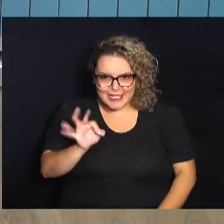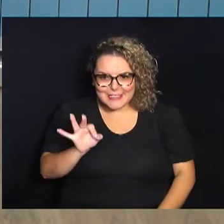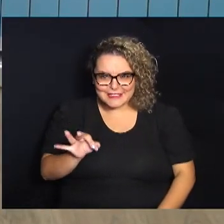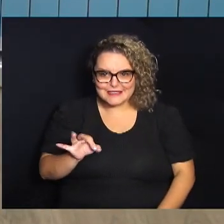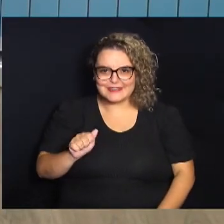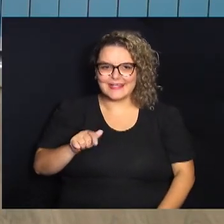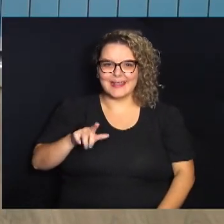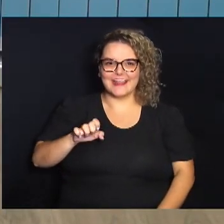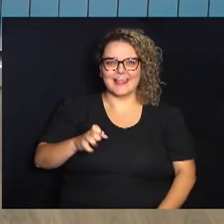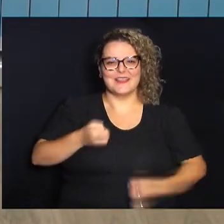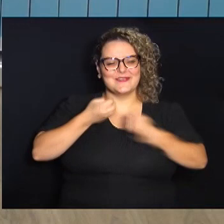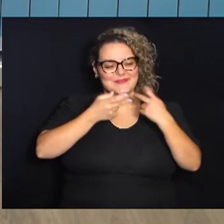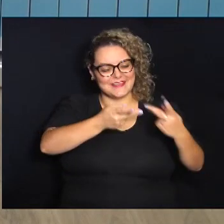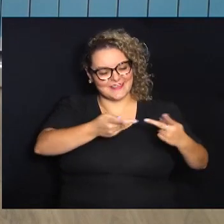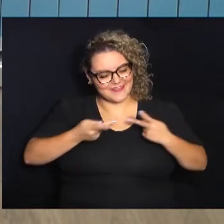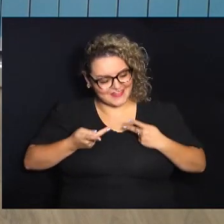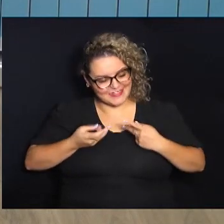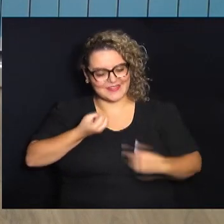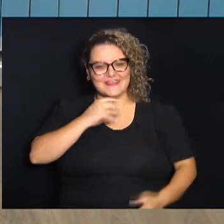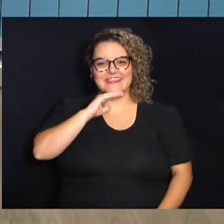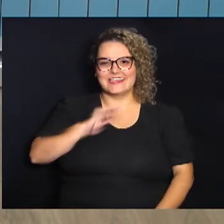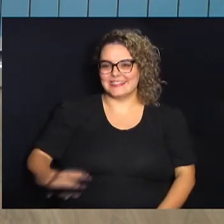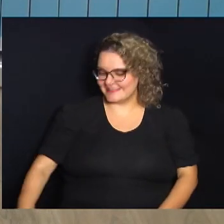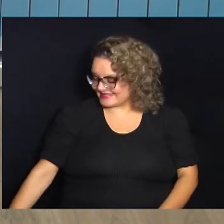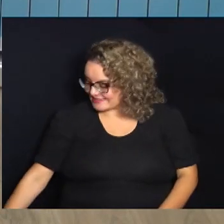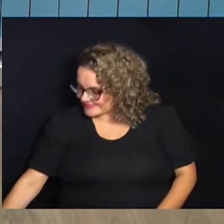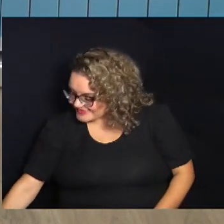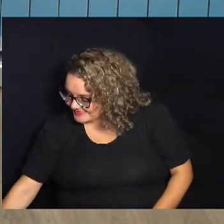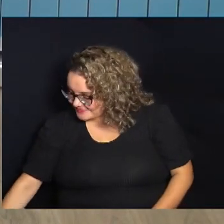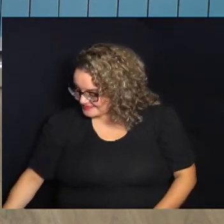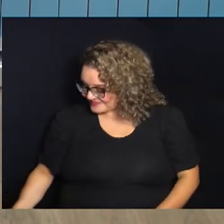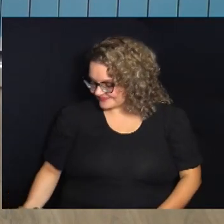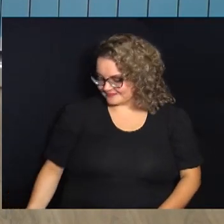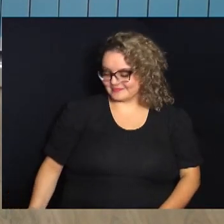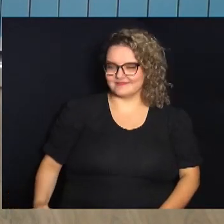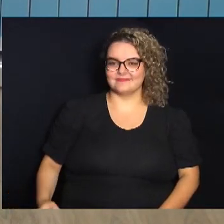Ale. Seja bem-vinda e boa tarde.